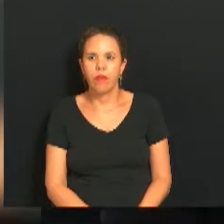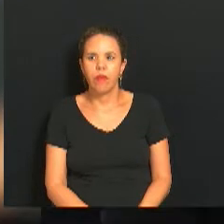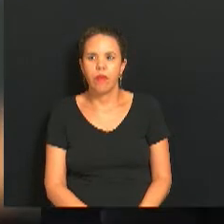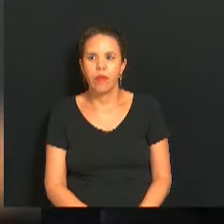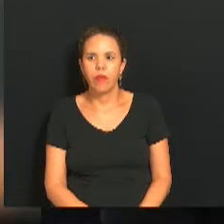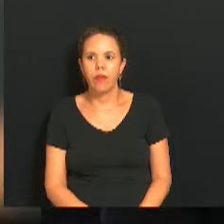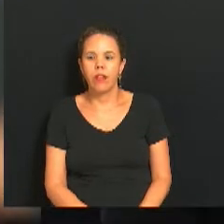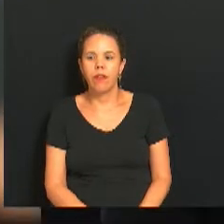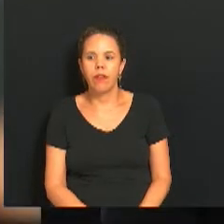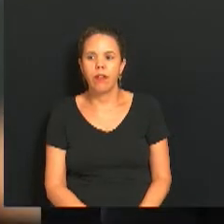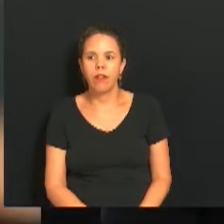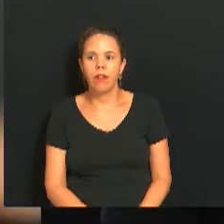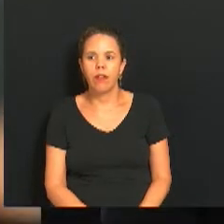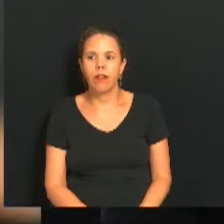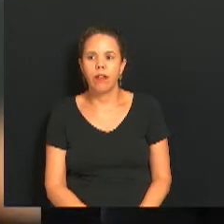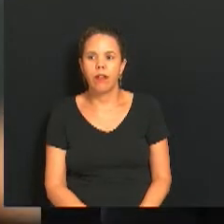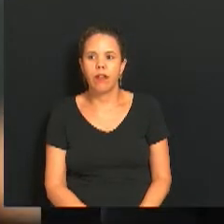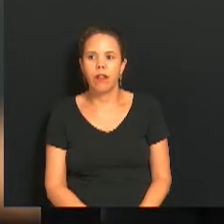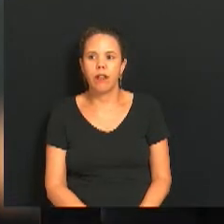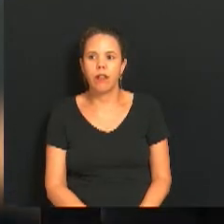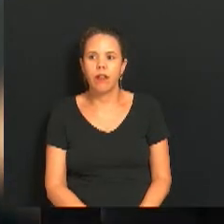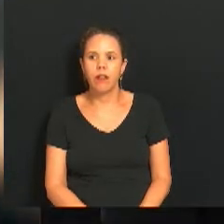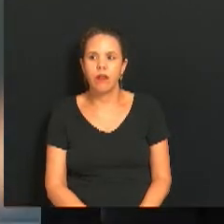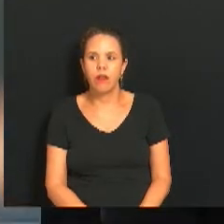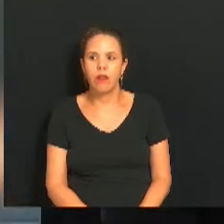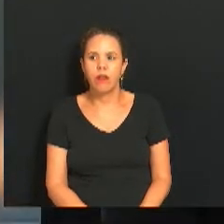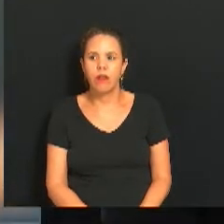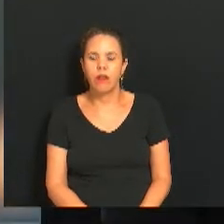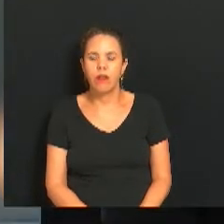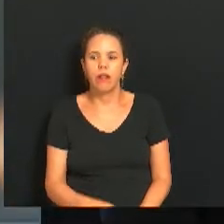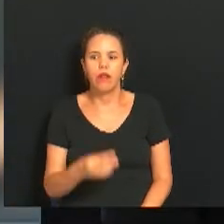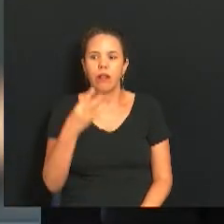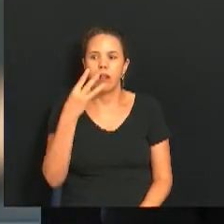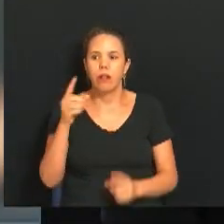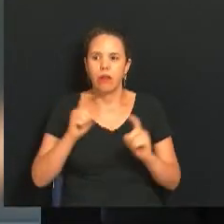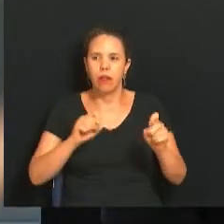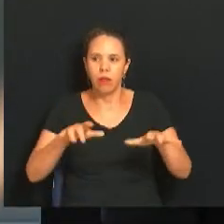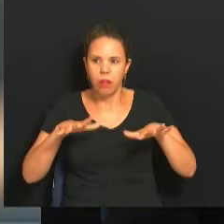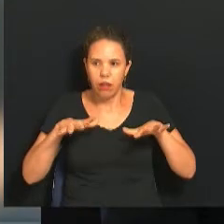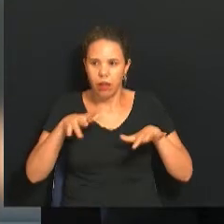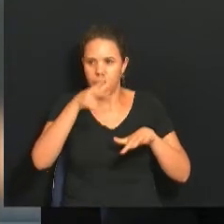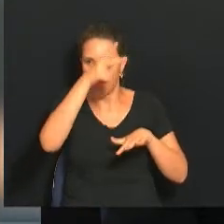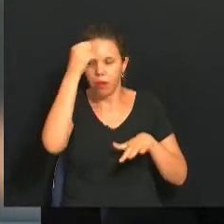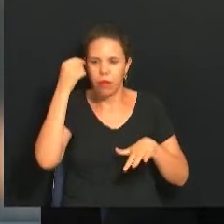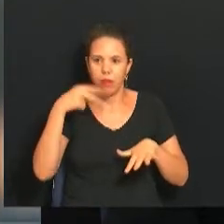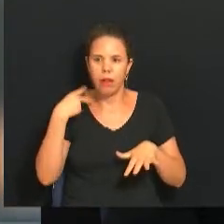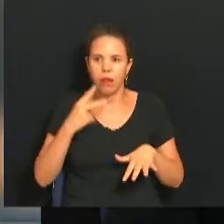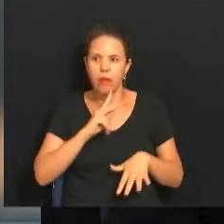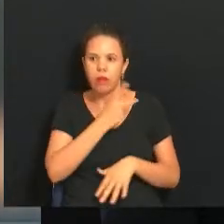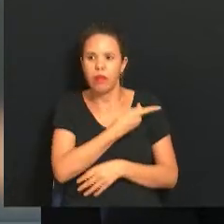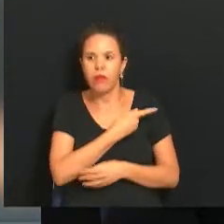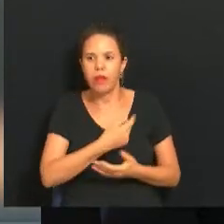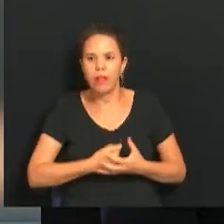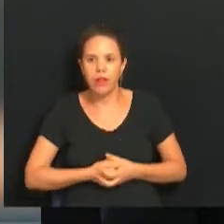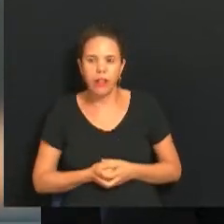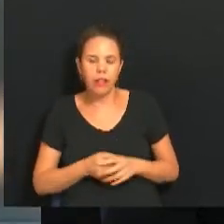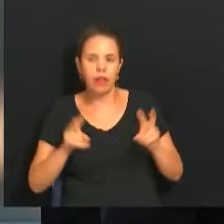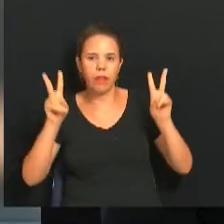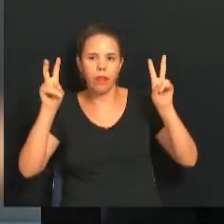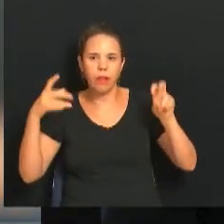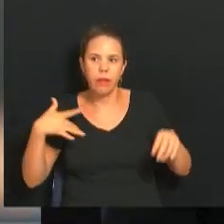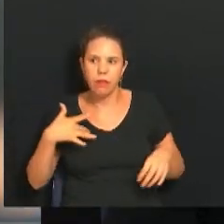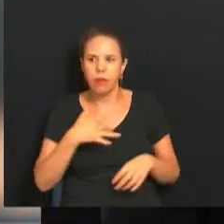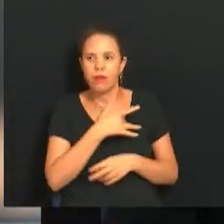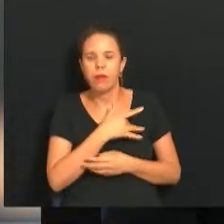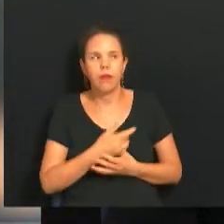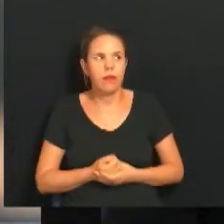A 3ª audiência pública da Câmara de Campinas foi presidida pelo vereador Paulo Haddad e abordou o tema saúde.